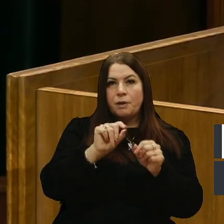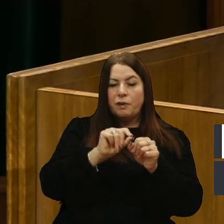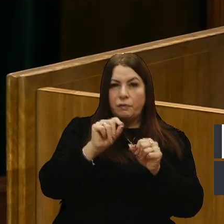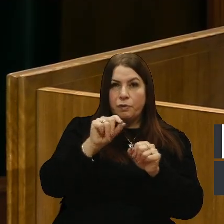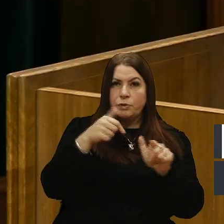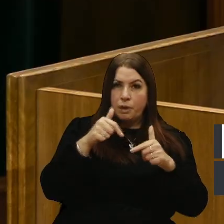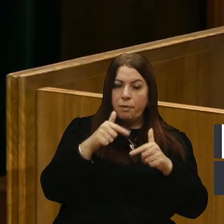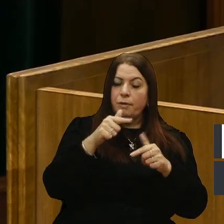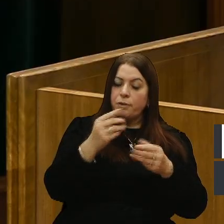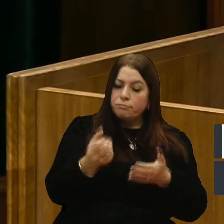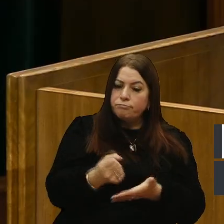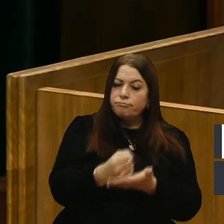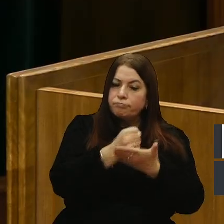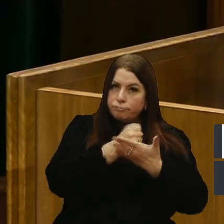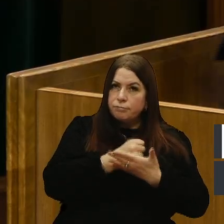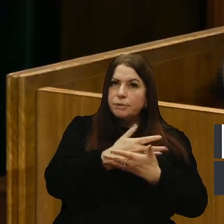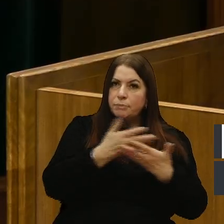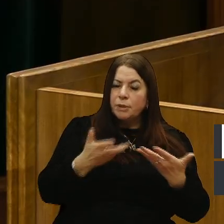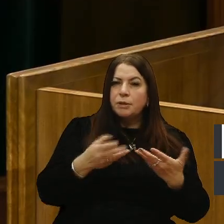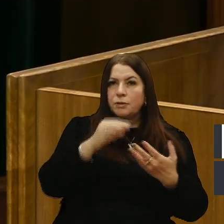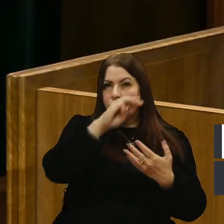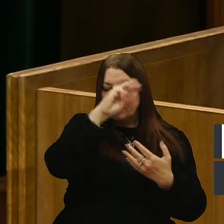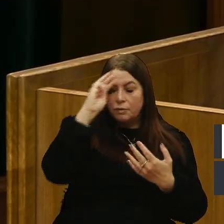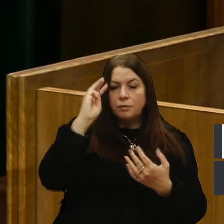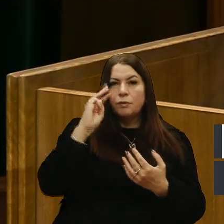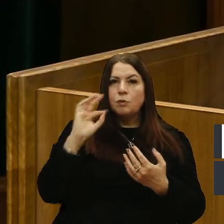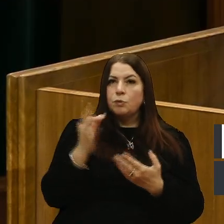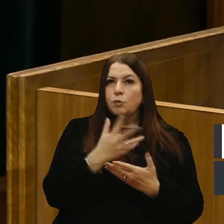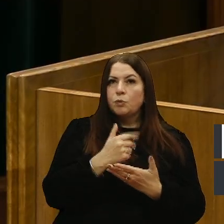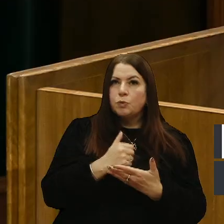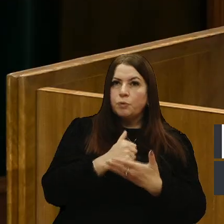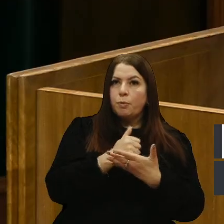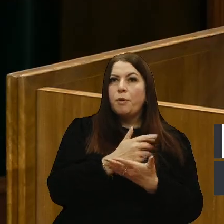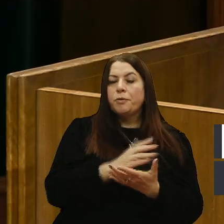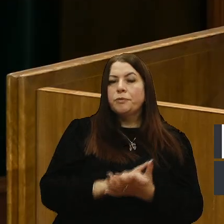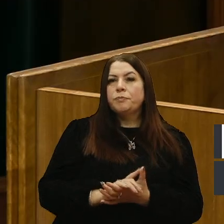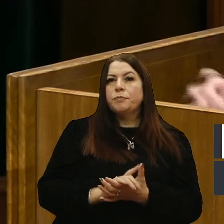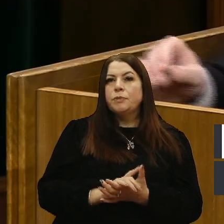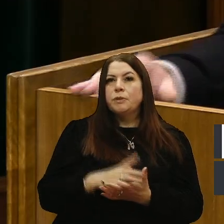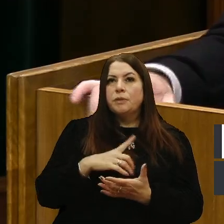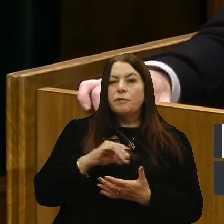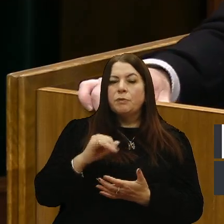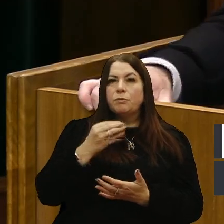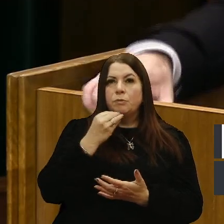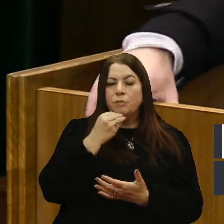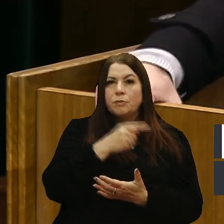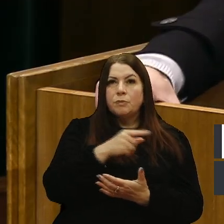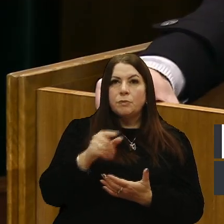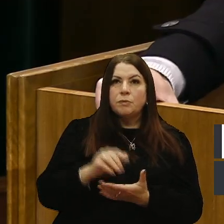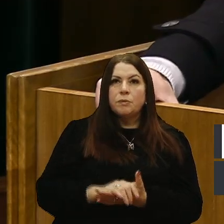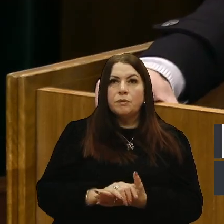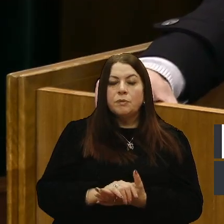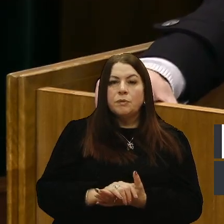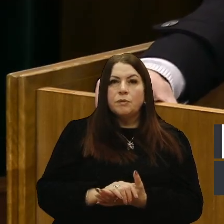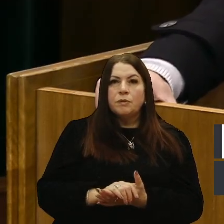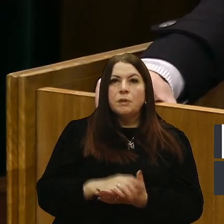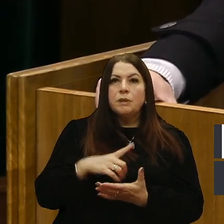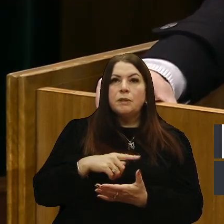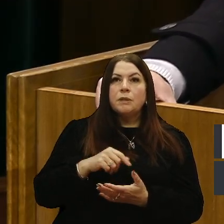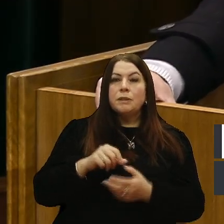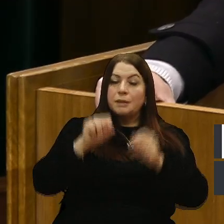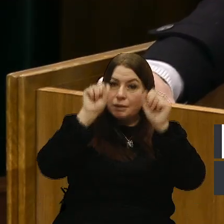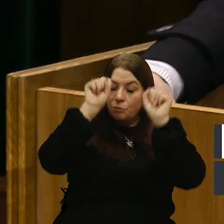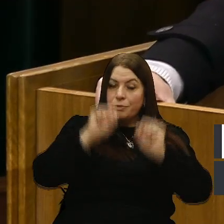lá nos dando, né, vereador Valim, todo o suporte possível. Tivemos a oportunidade de testemunhar